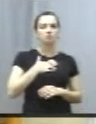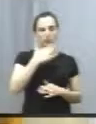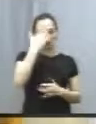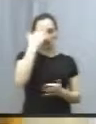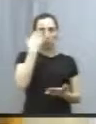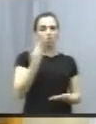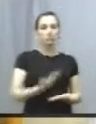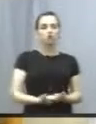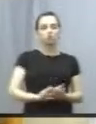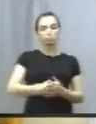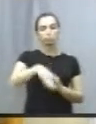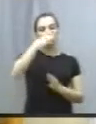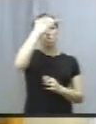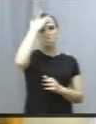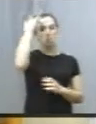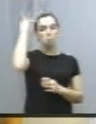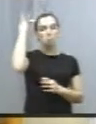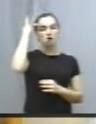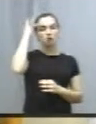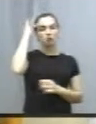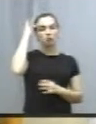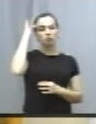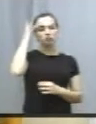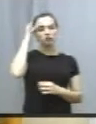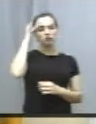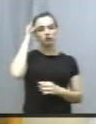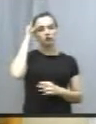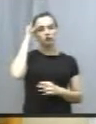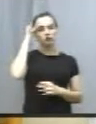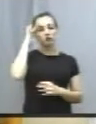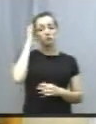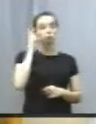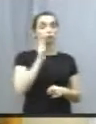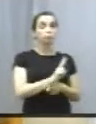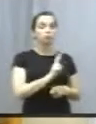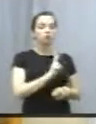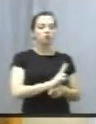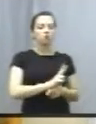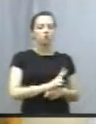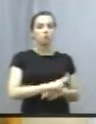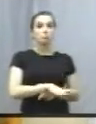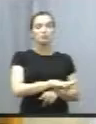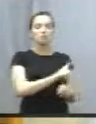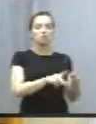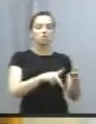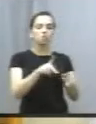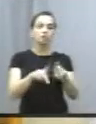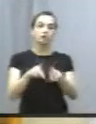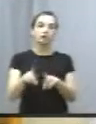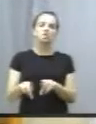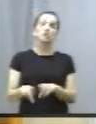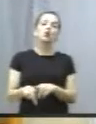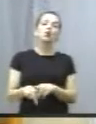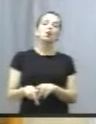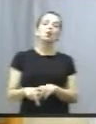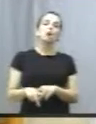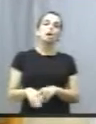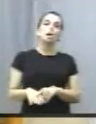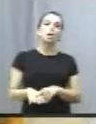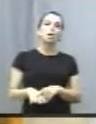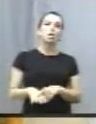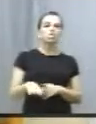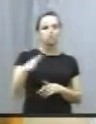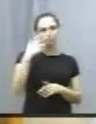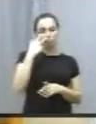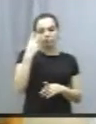acredito que as pessoas, como sua esposa, que atende a população, que atende, talvez tenha uma